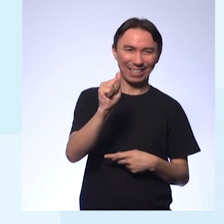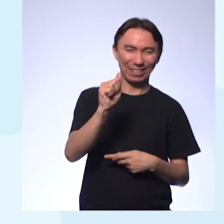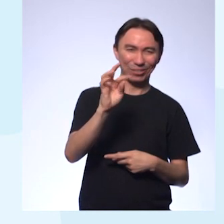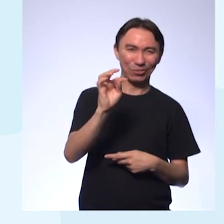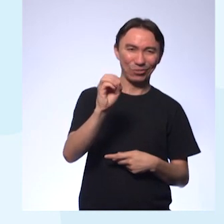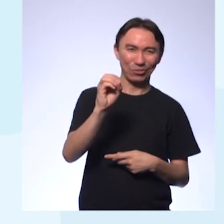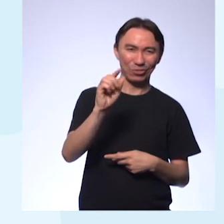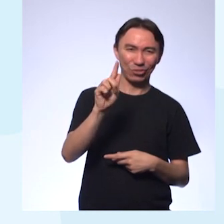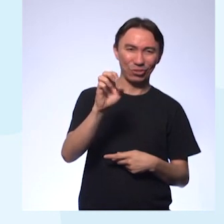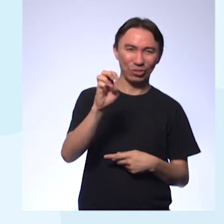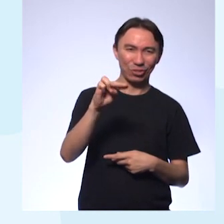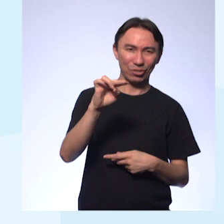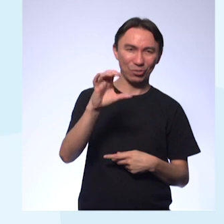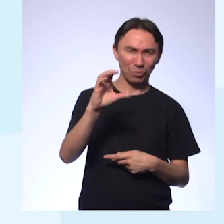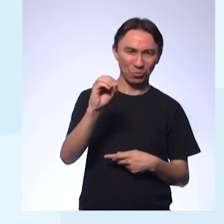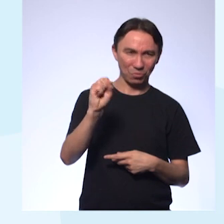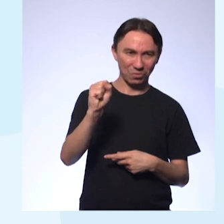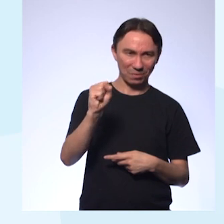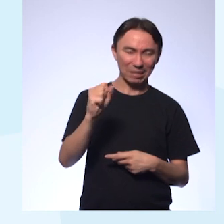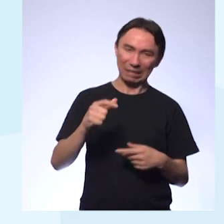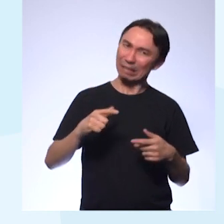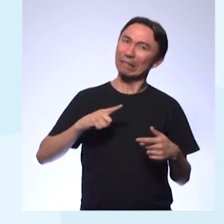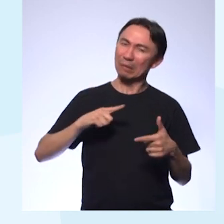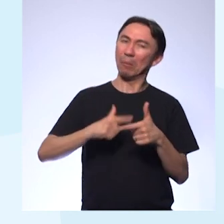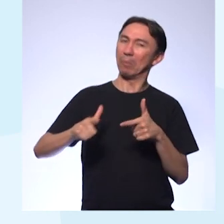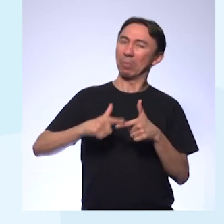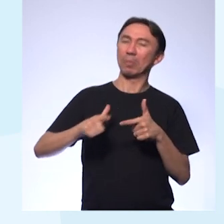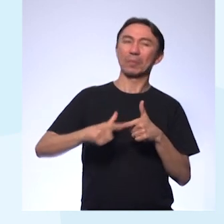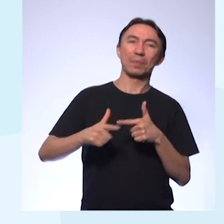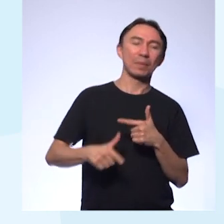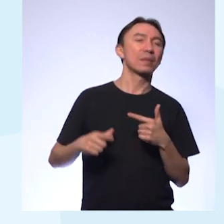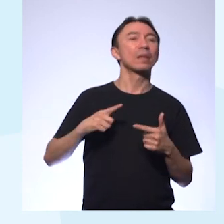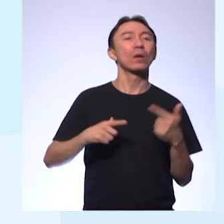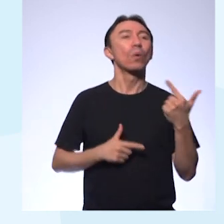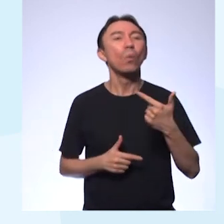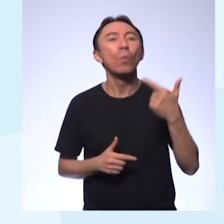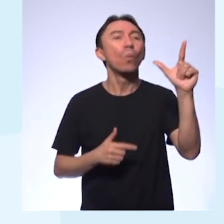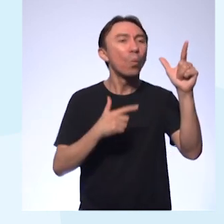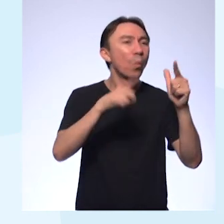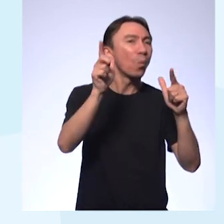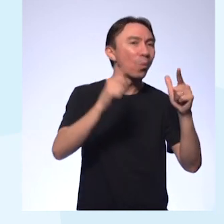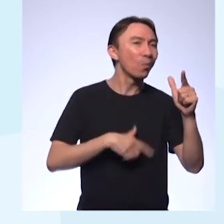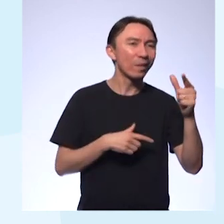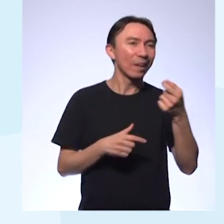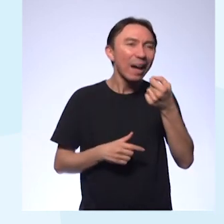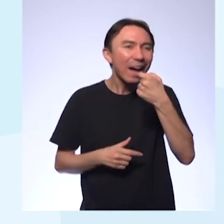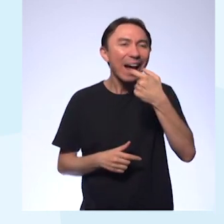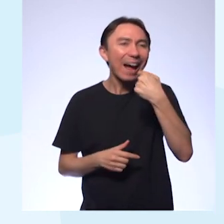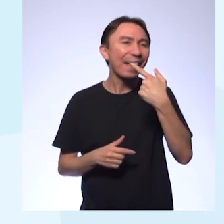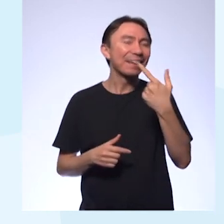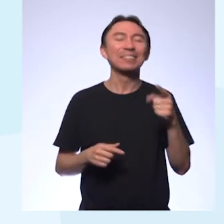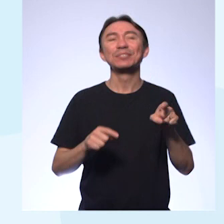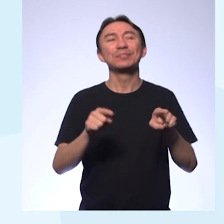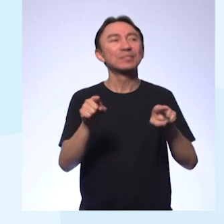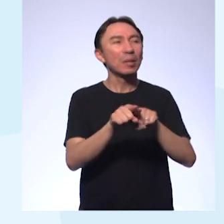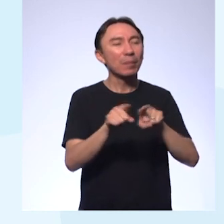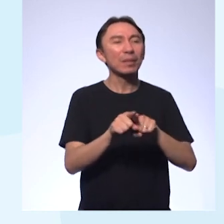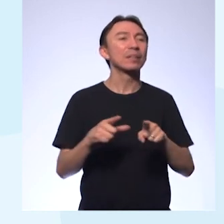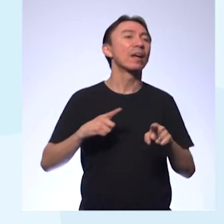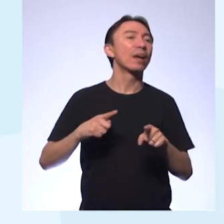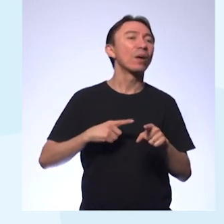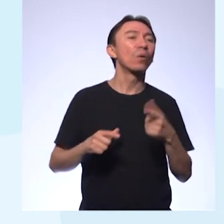E tem outros tipos de teratogênico também. No caso que nós vimos que é o medicamento, a talidomida. Também existe